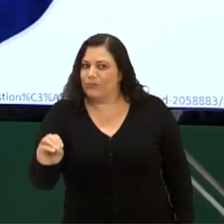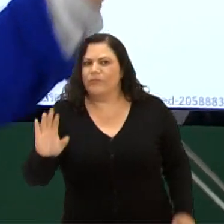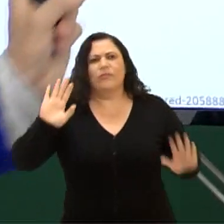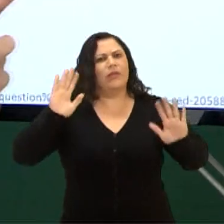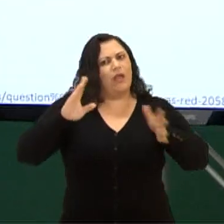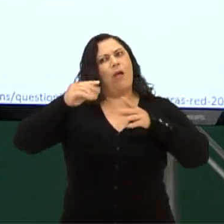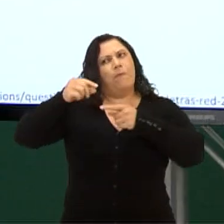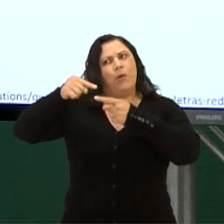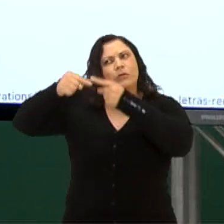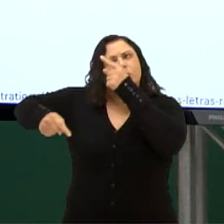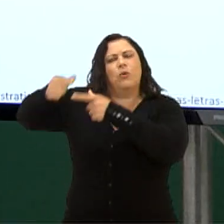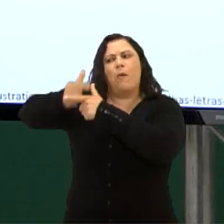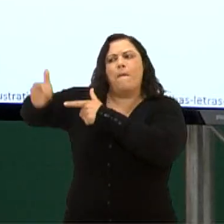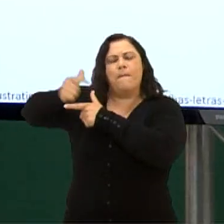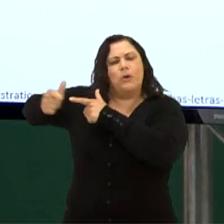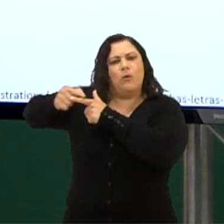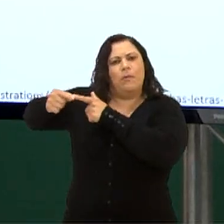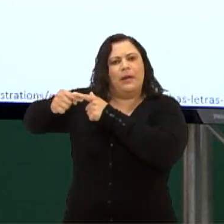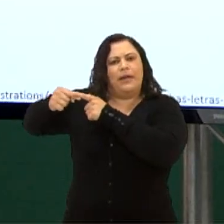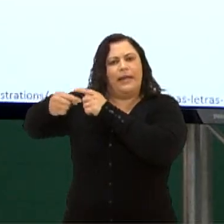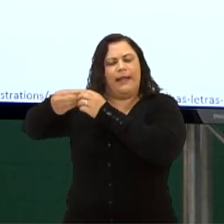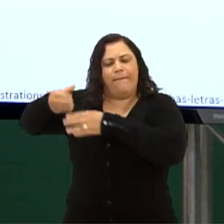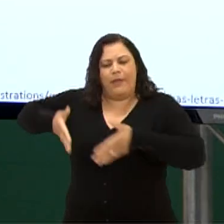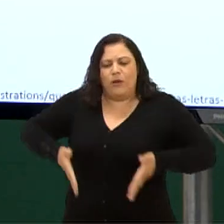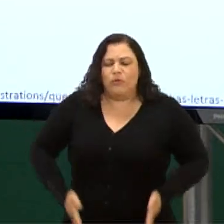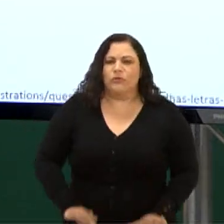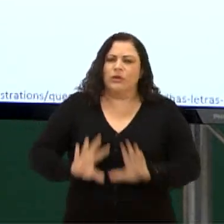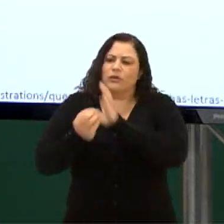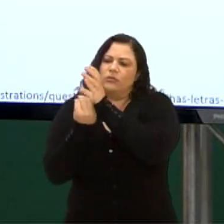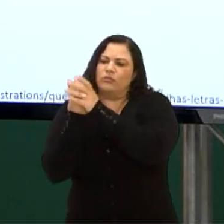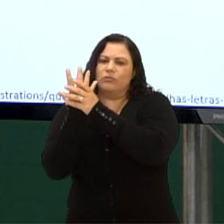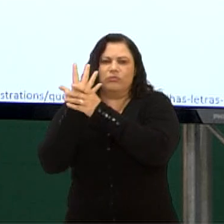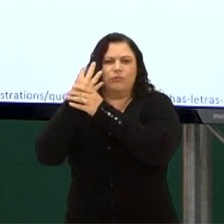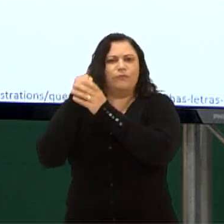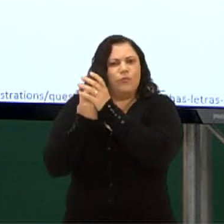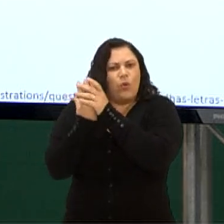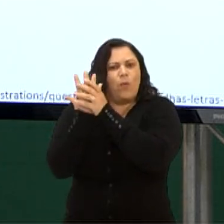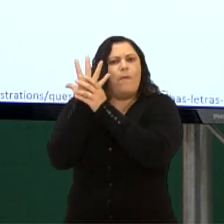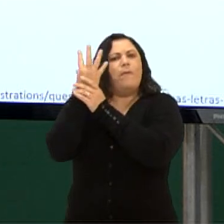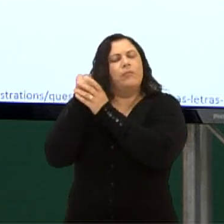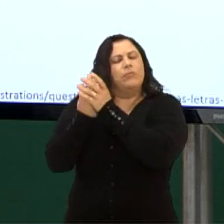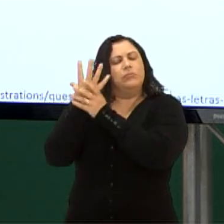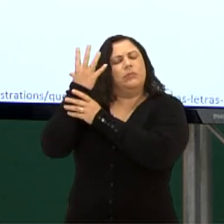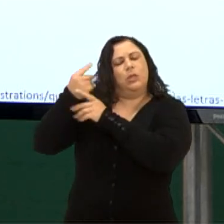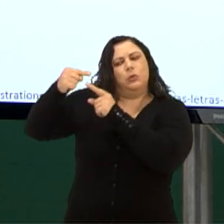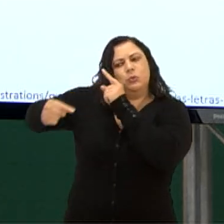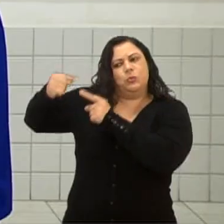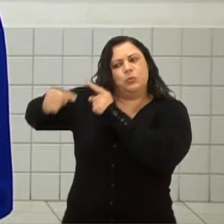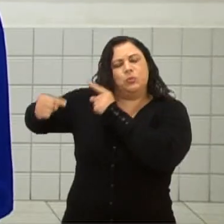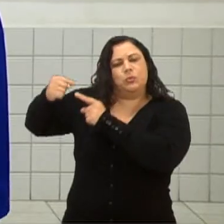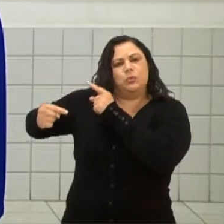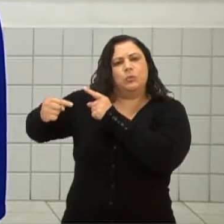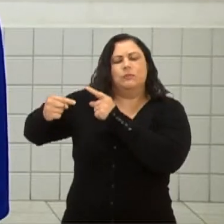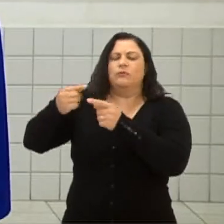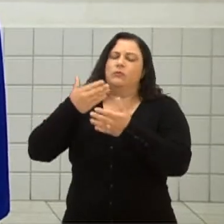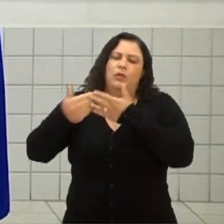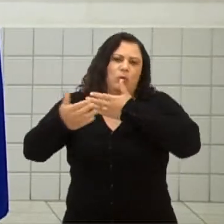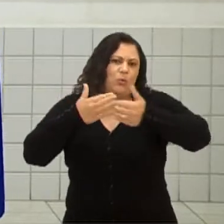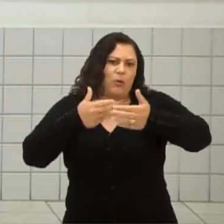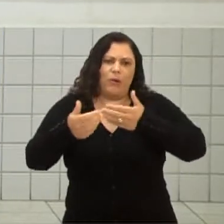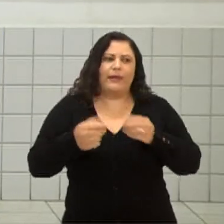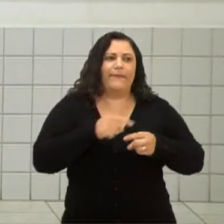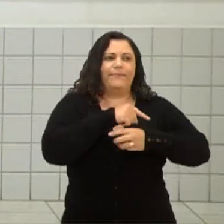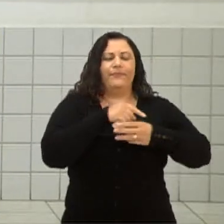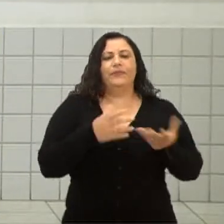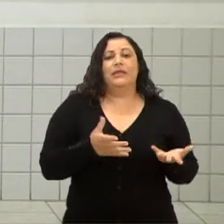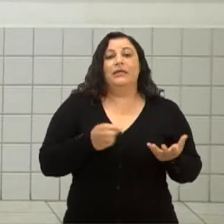em alguma dessas estruturas. No tímpano, na cóclea ou até nos ossinhos. Sim, qualquer coisa que não funcione